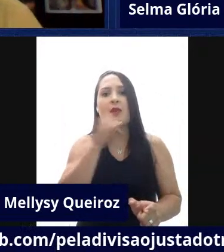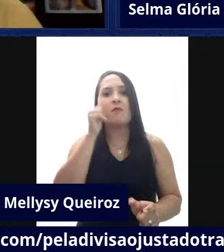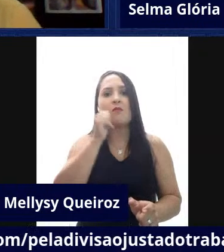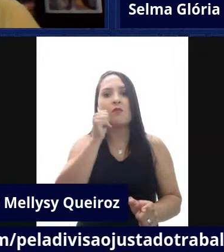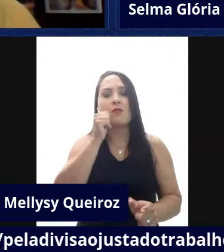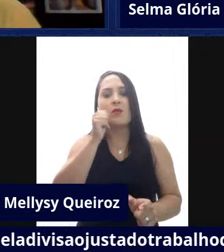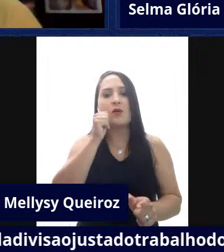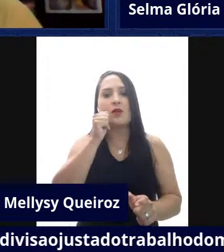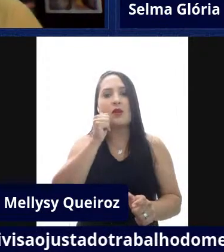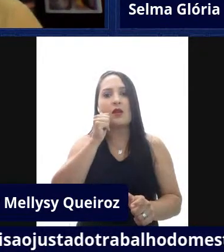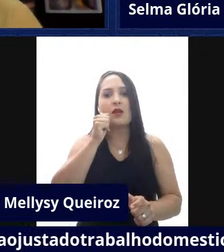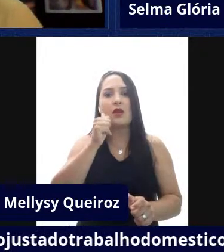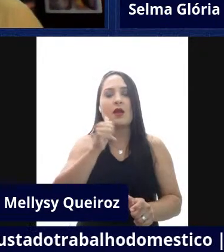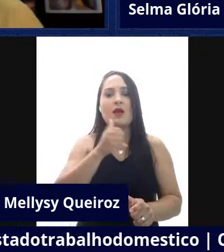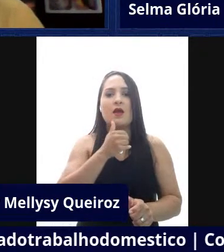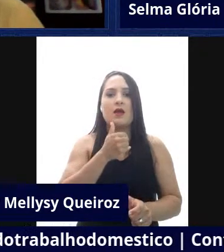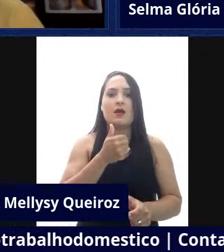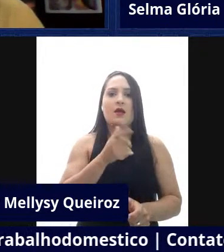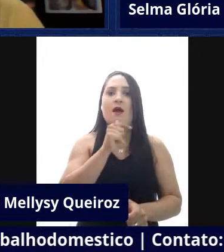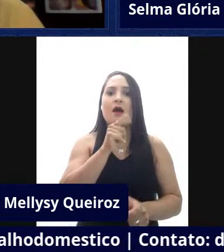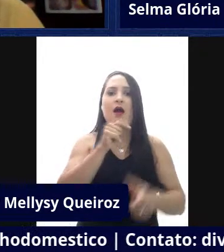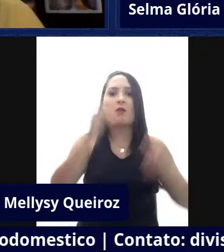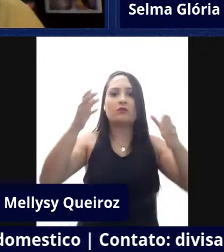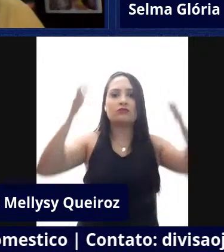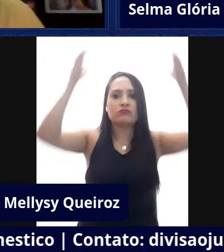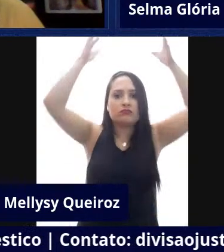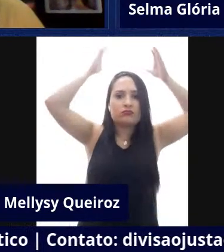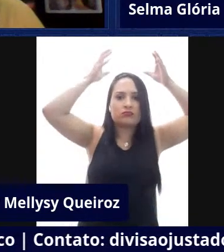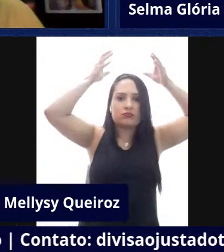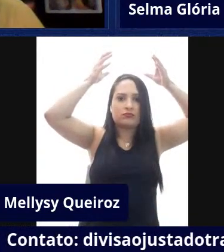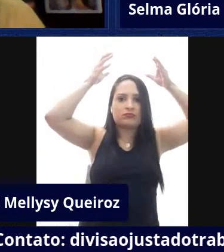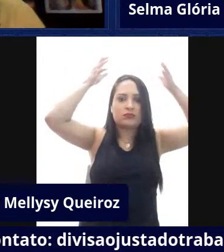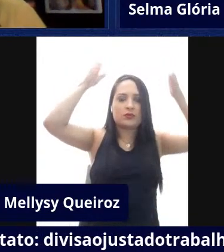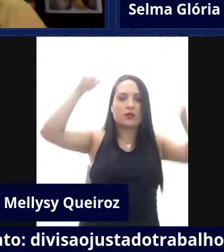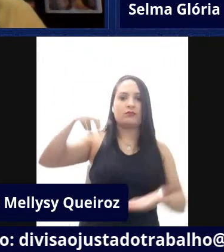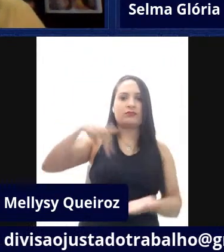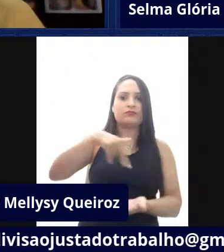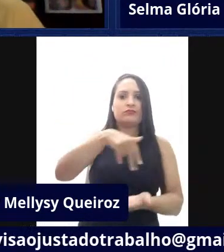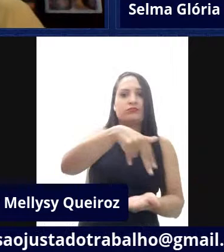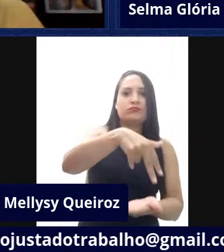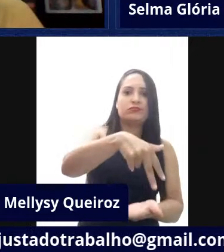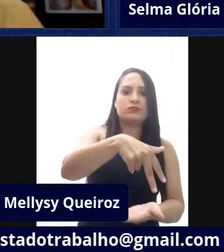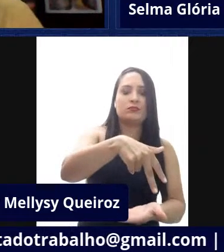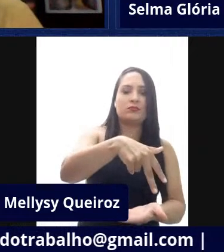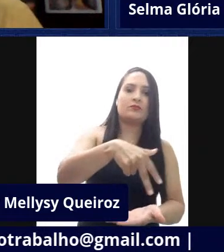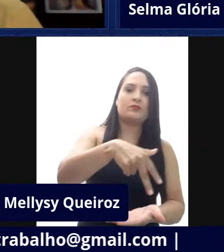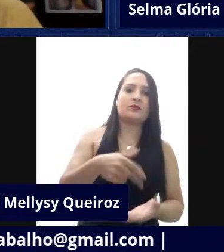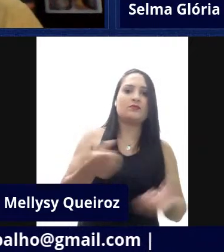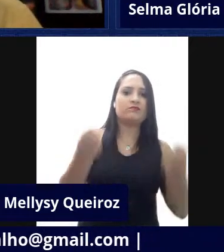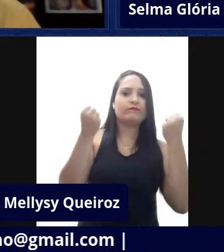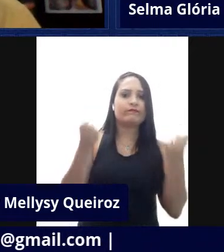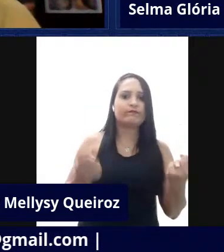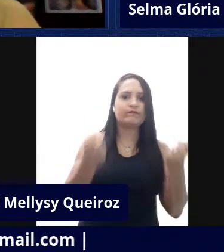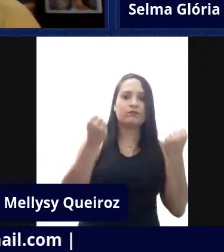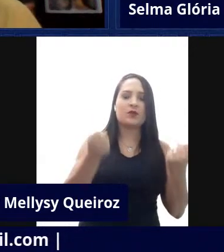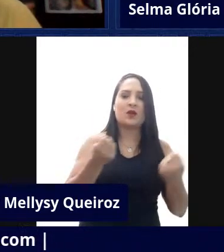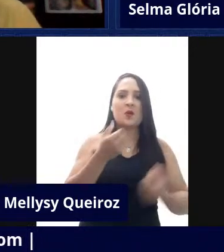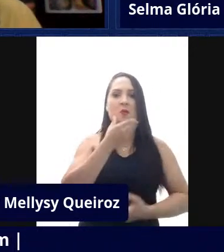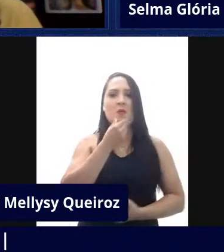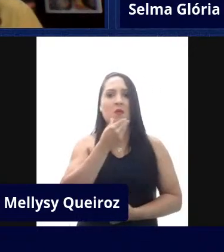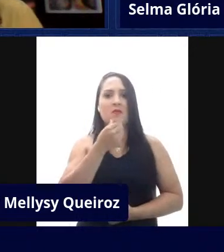seus animais. Então, a gente precisa fazer, ampliar esse debate com